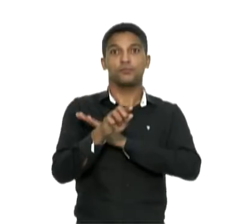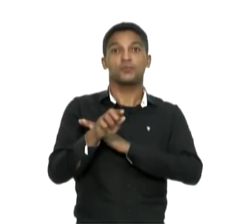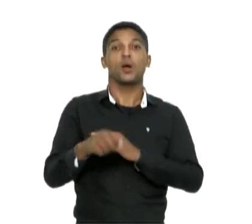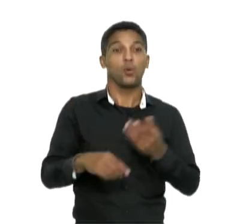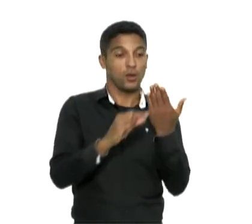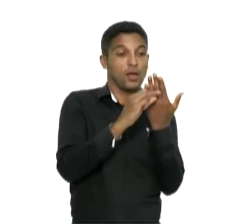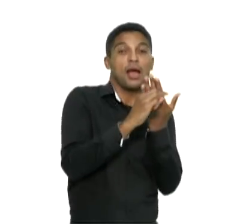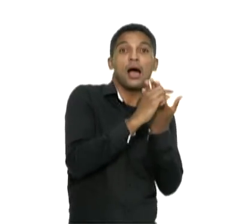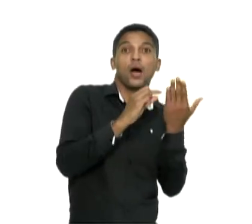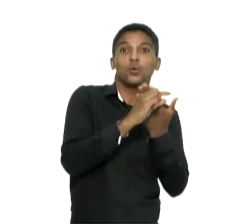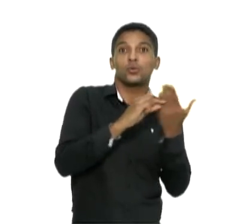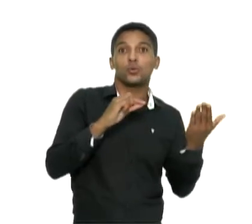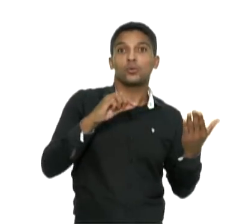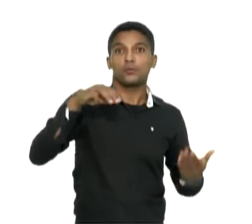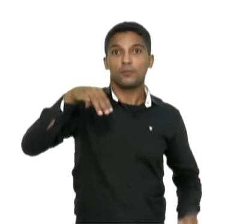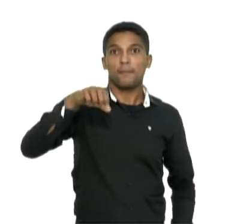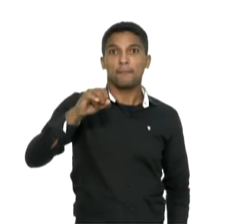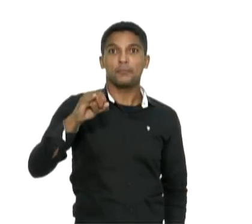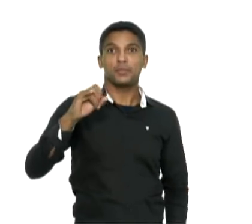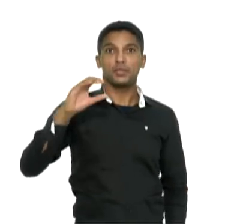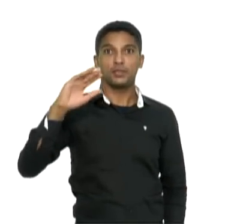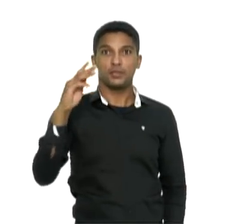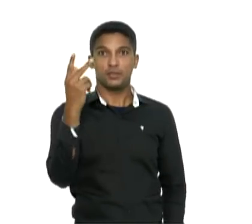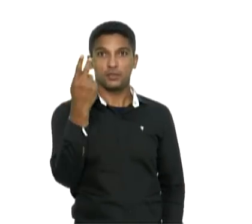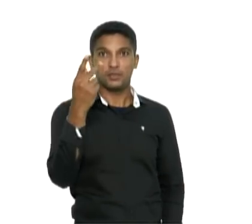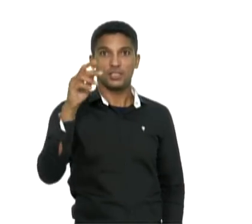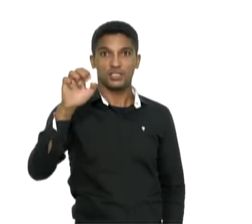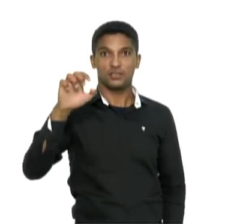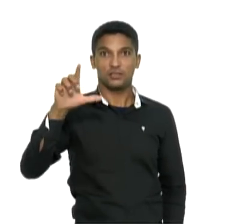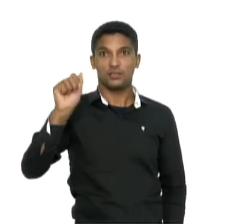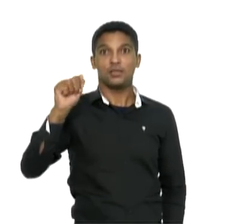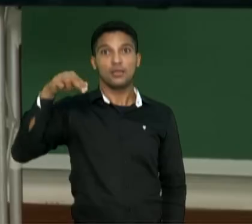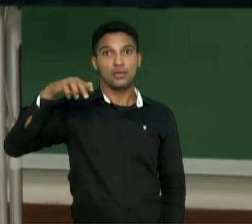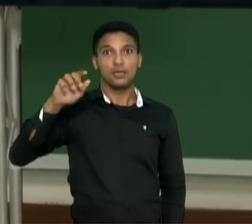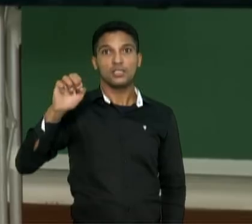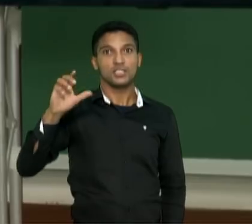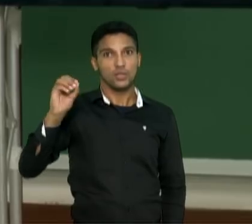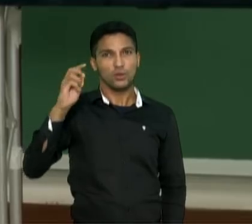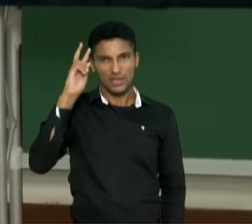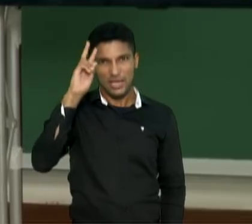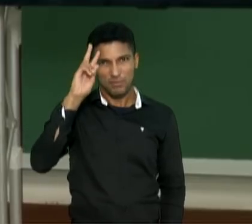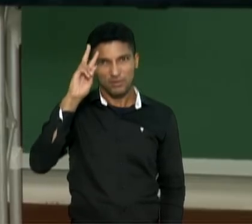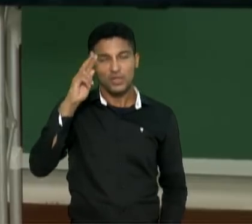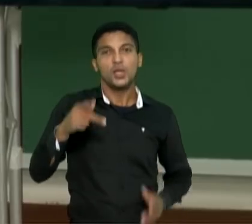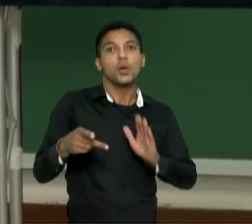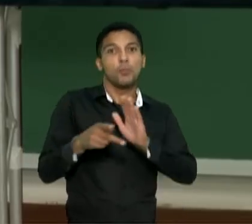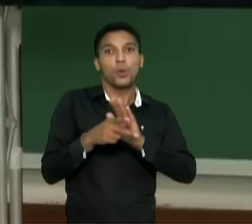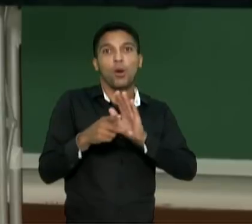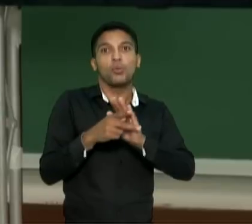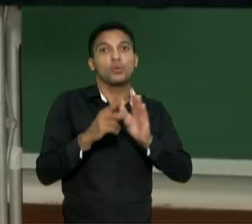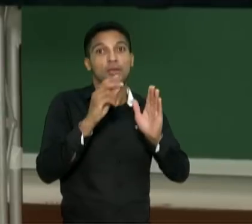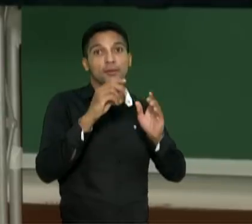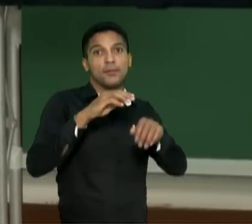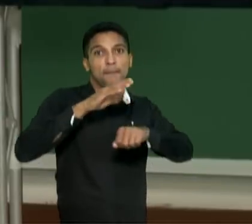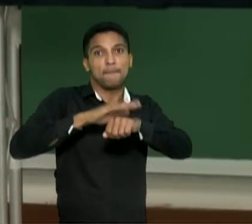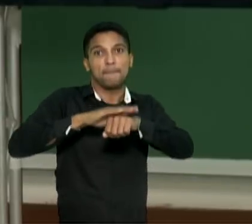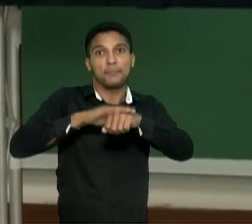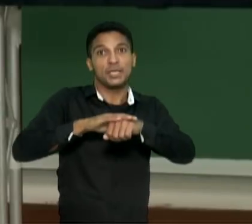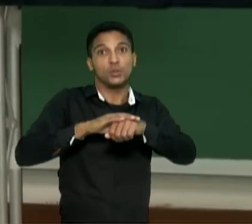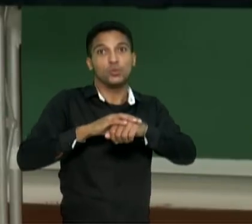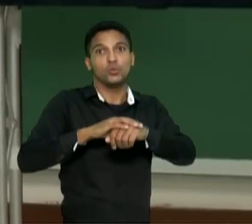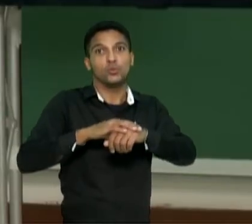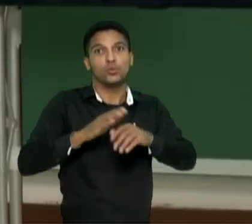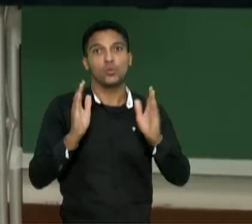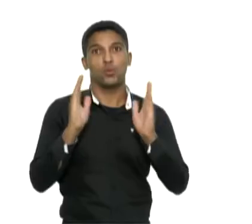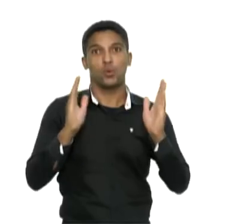Michelangelo produziu muitas esculturas utilizando. Então, lembrando lá, o Michelangelo é do Renascimento. Vou deixar um tempo para vocês responderem